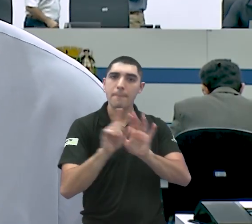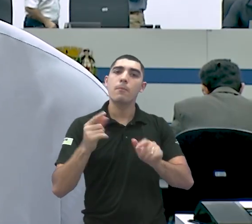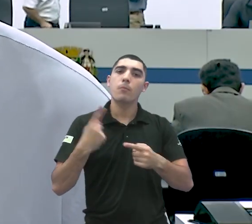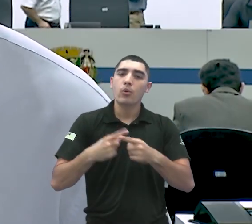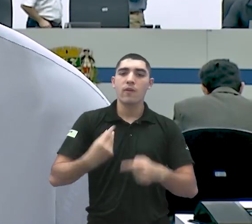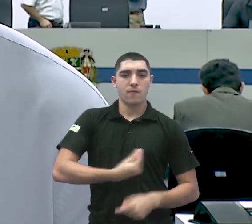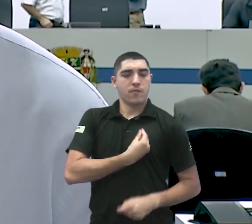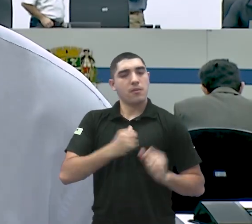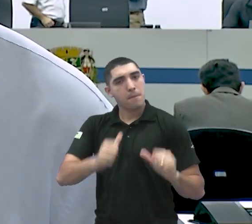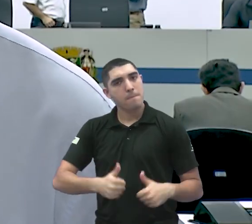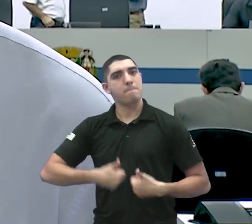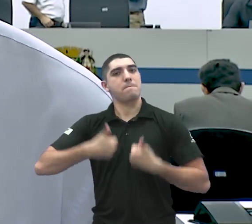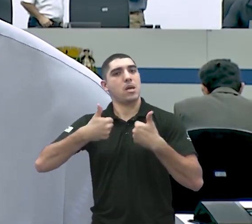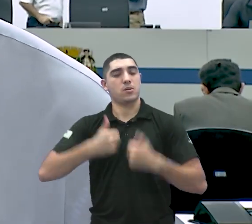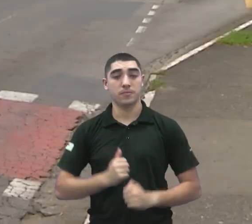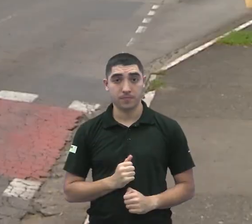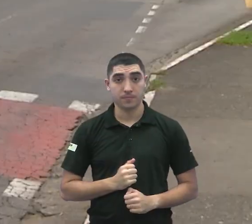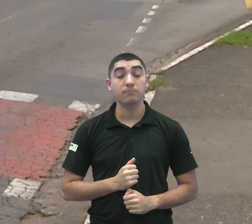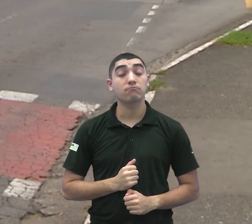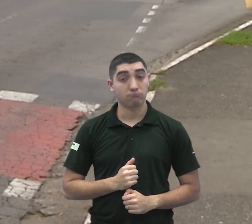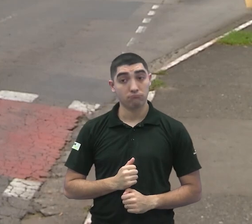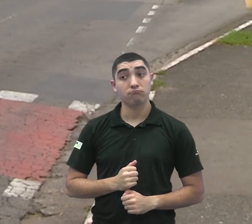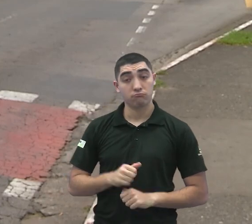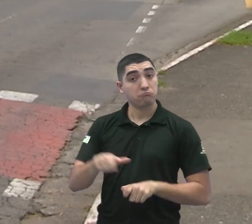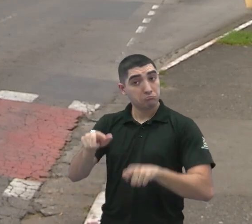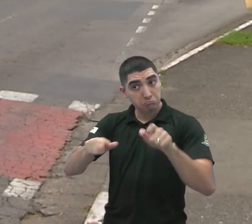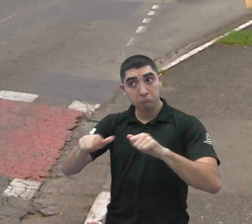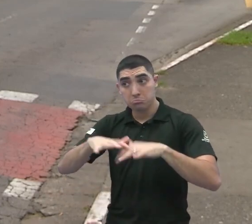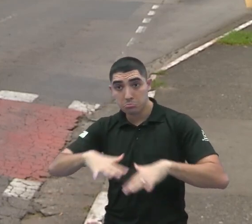leis para que a gente possa melhorar cada vez mais. Apesar do